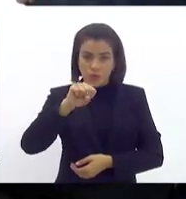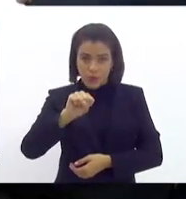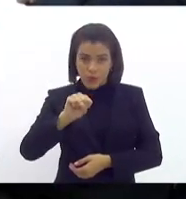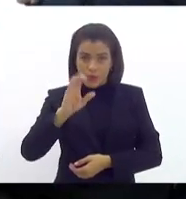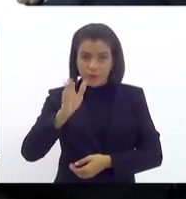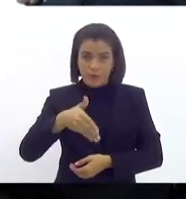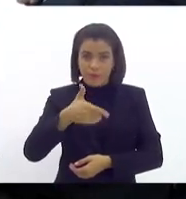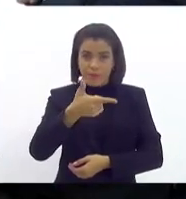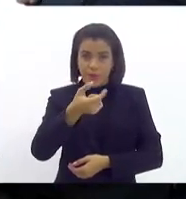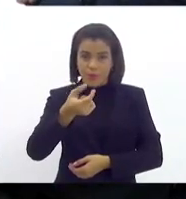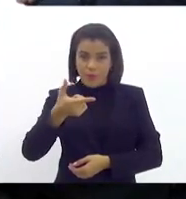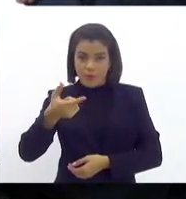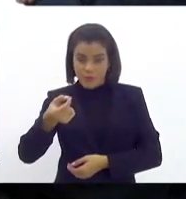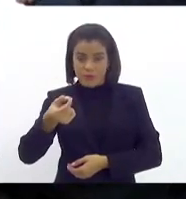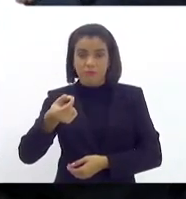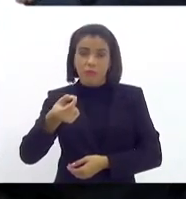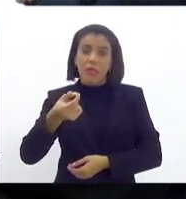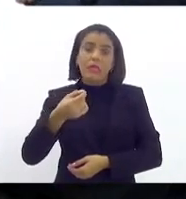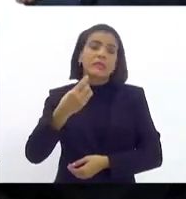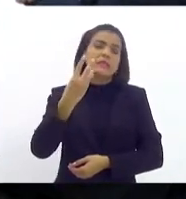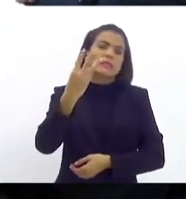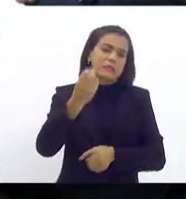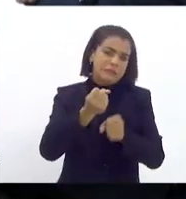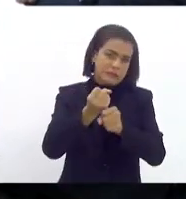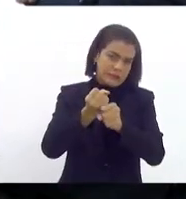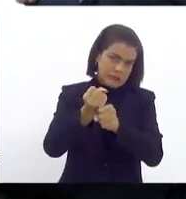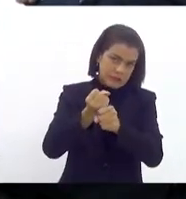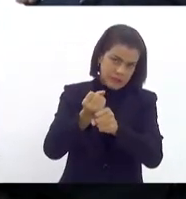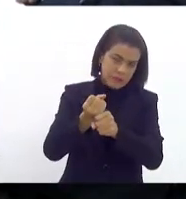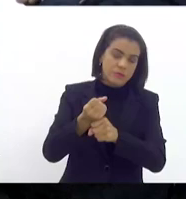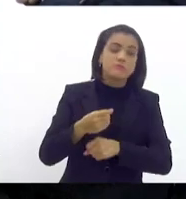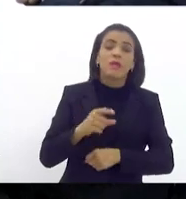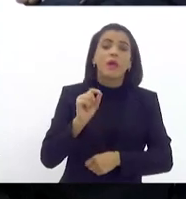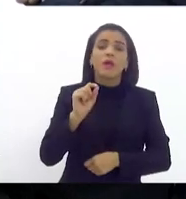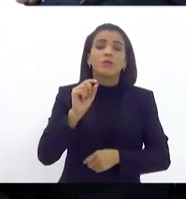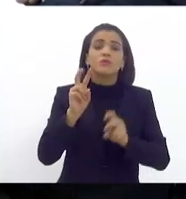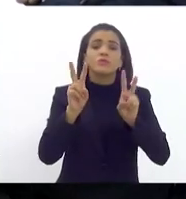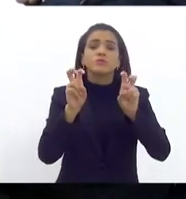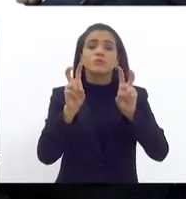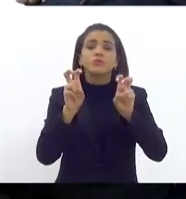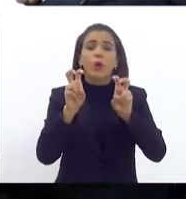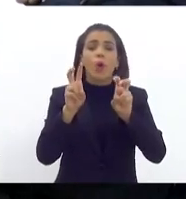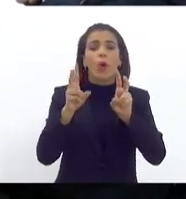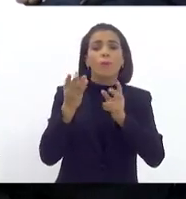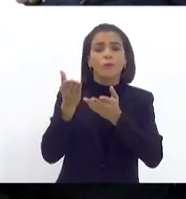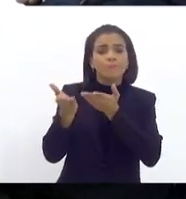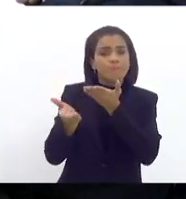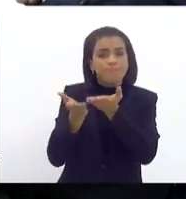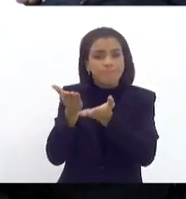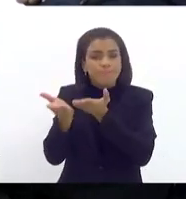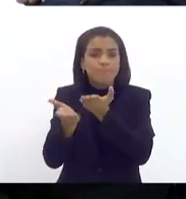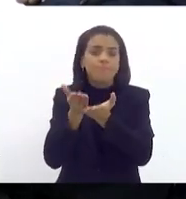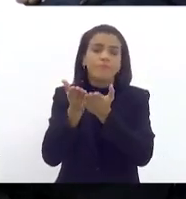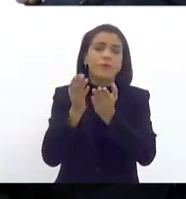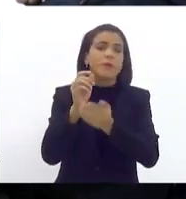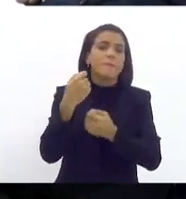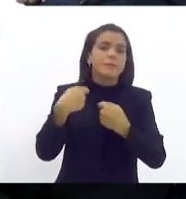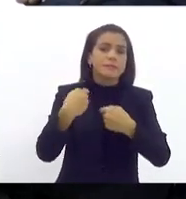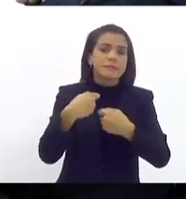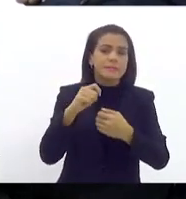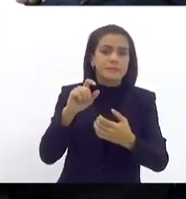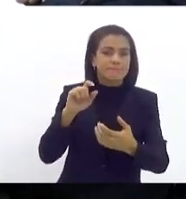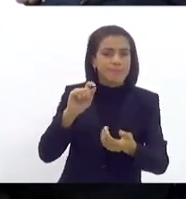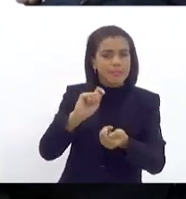2020, portanto, ela tem 3 anos, que dispõe sobre procedimentos que devem ser adotados pela autoridade policial